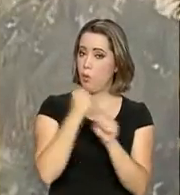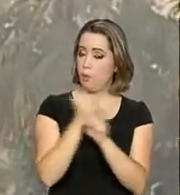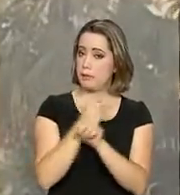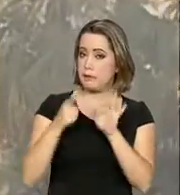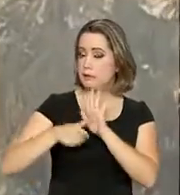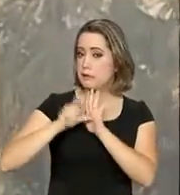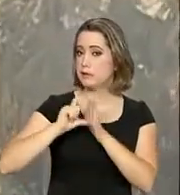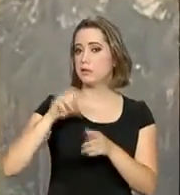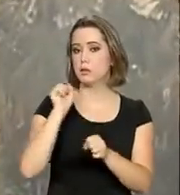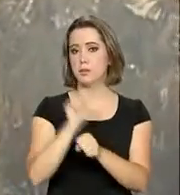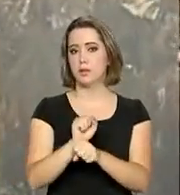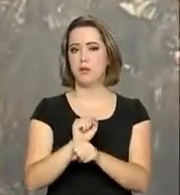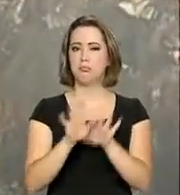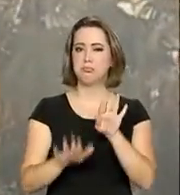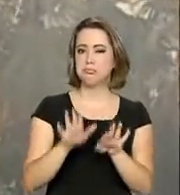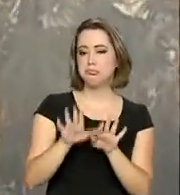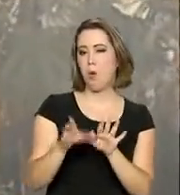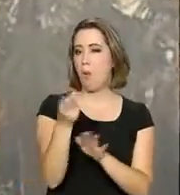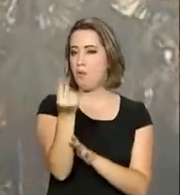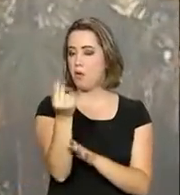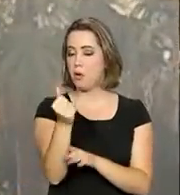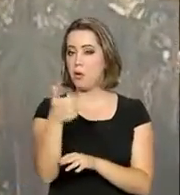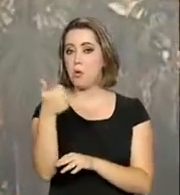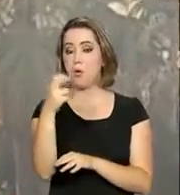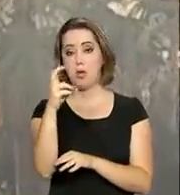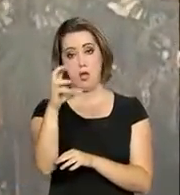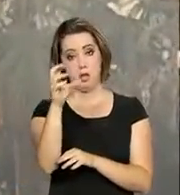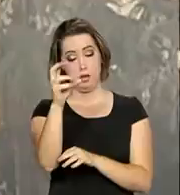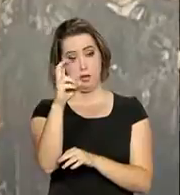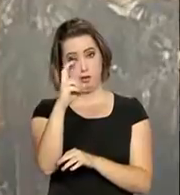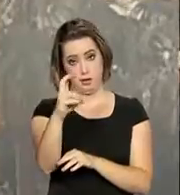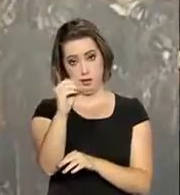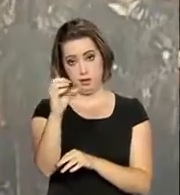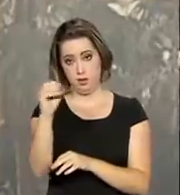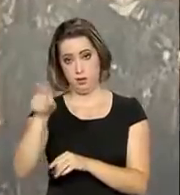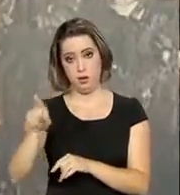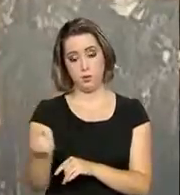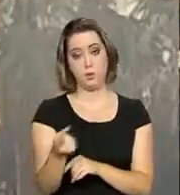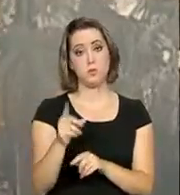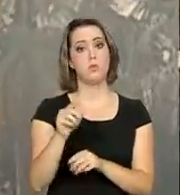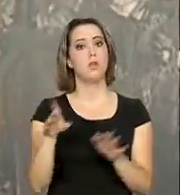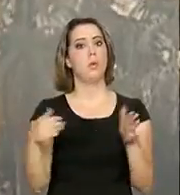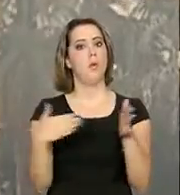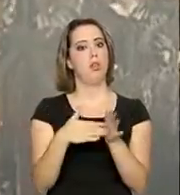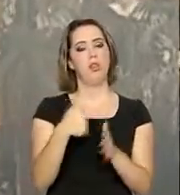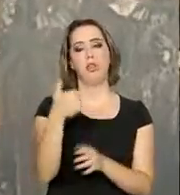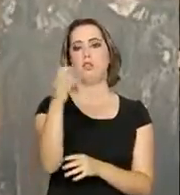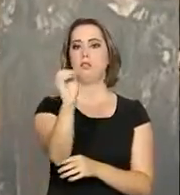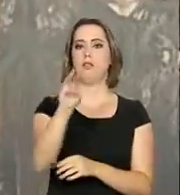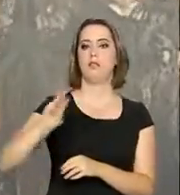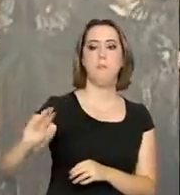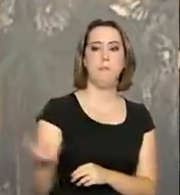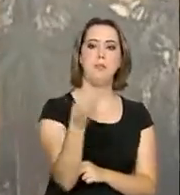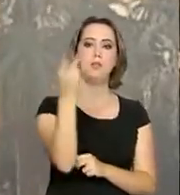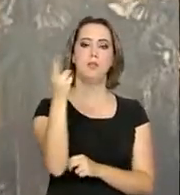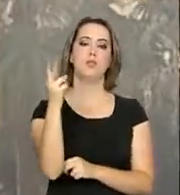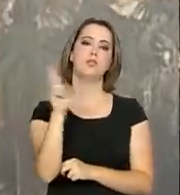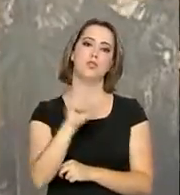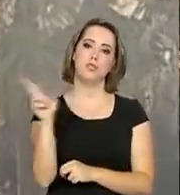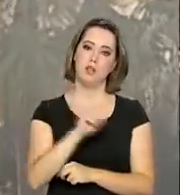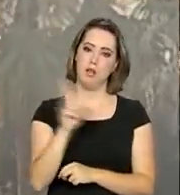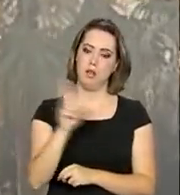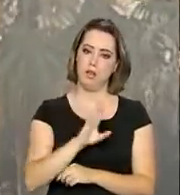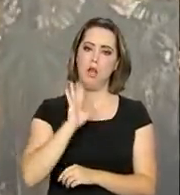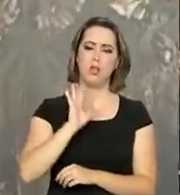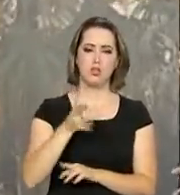estavam paradas custavam entre 500 mil e 10 milhões de reais. Dessas obras, 79 já foram